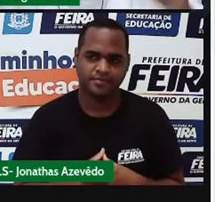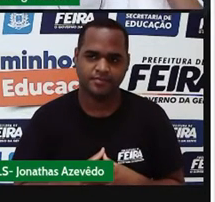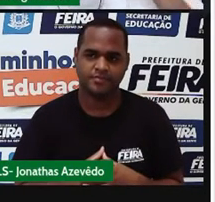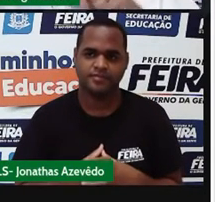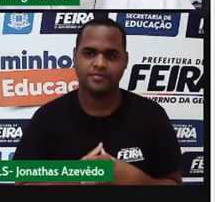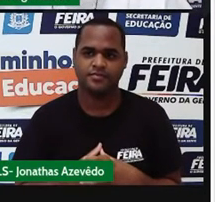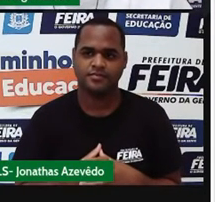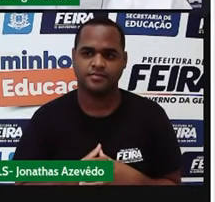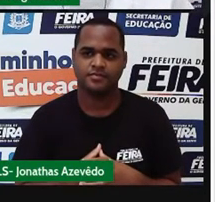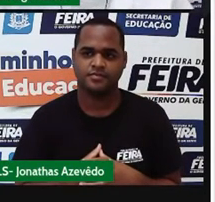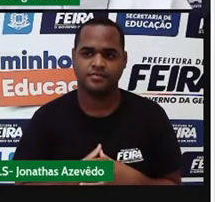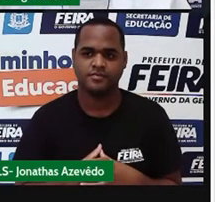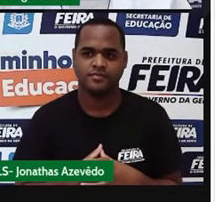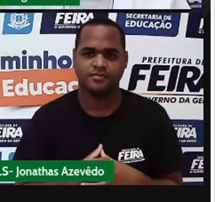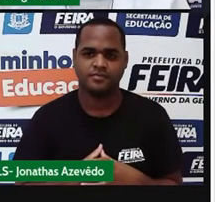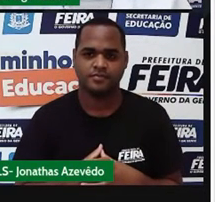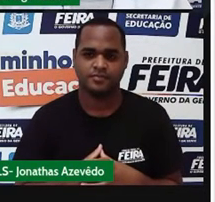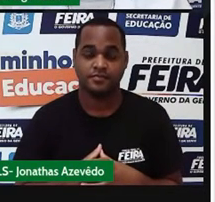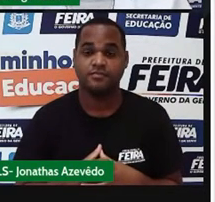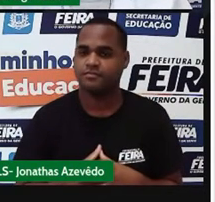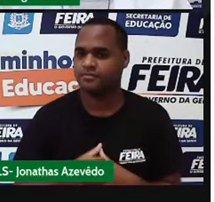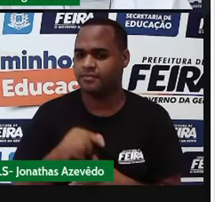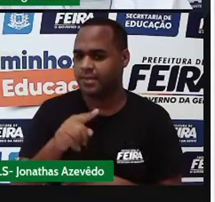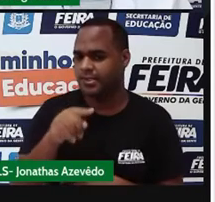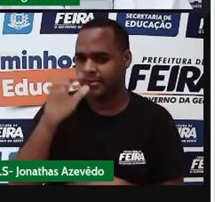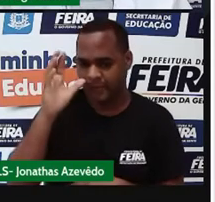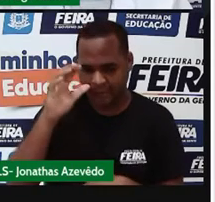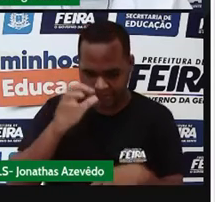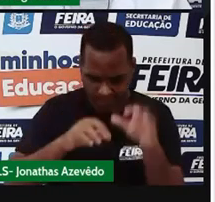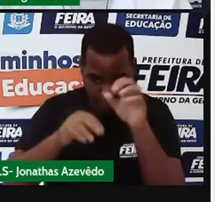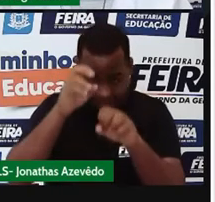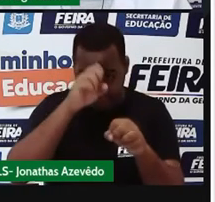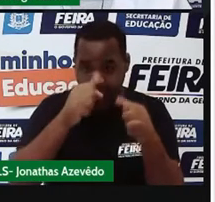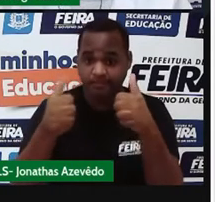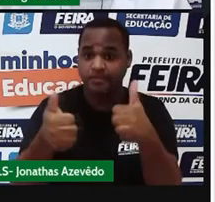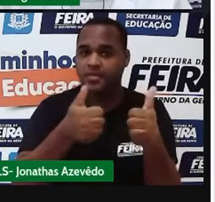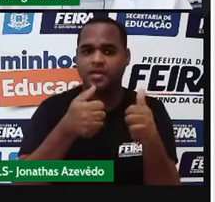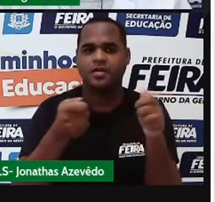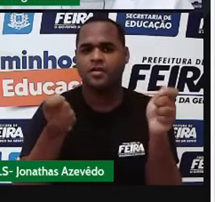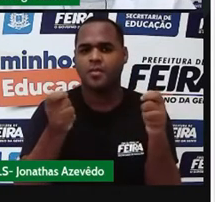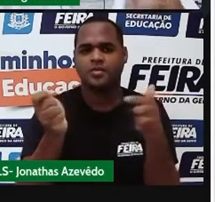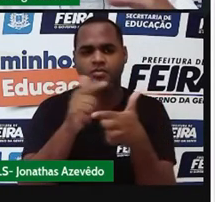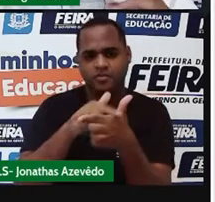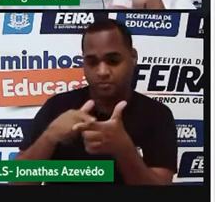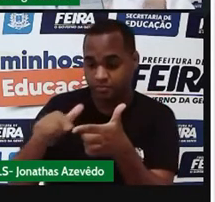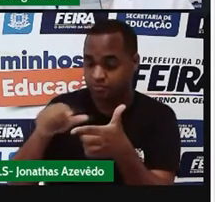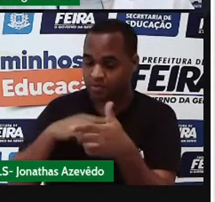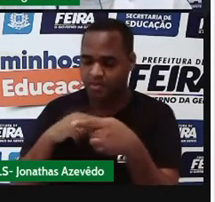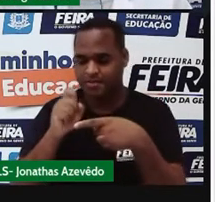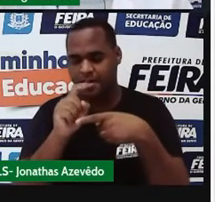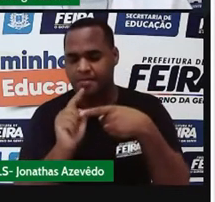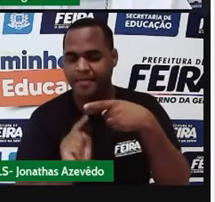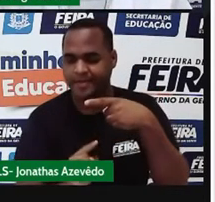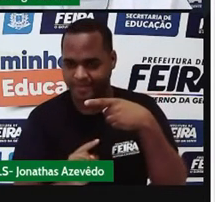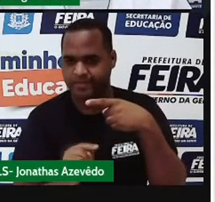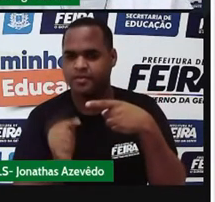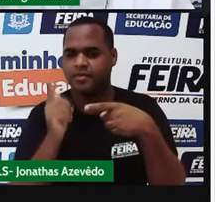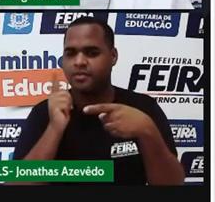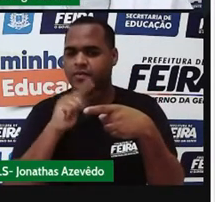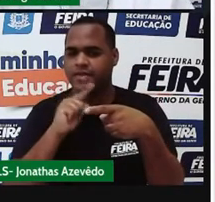bom e é isso que tem de curioso nessas frações tá quando a gente vai dividir o número sim de cima pelo de baixo